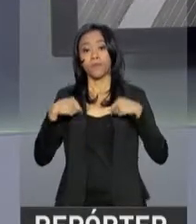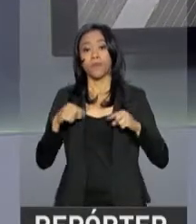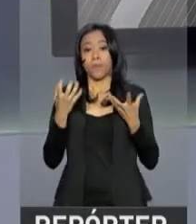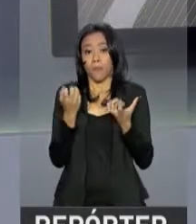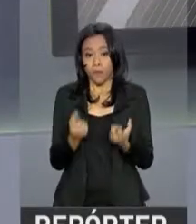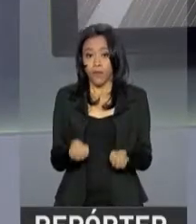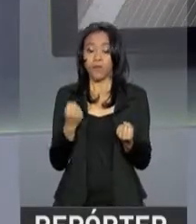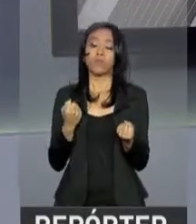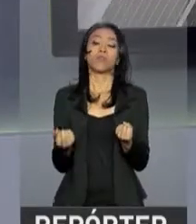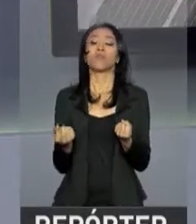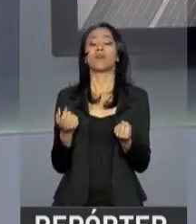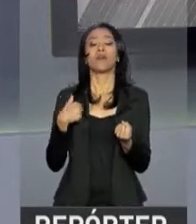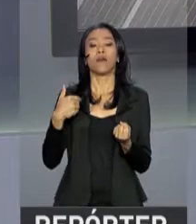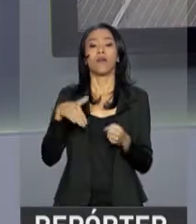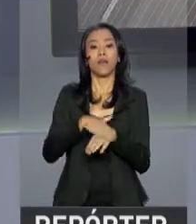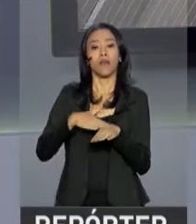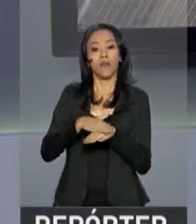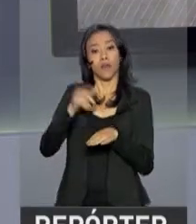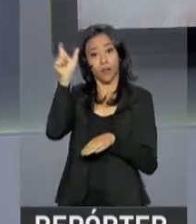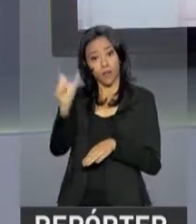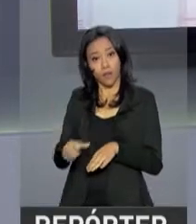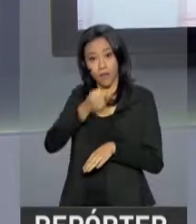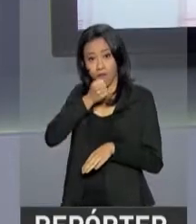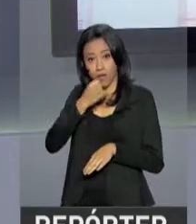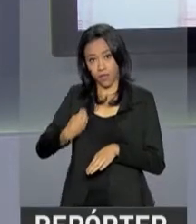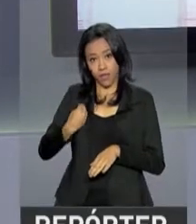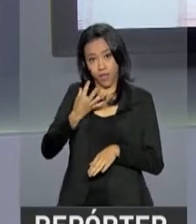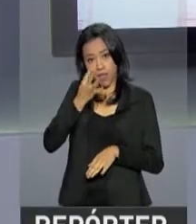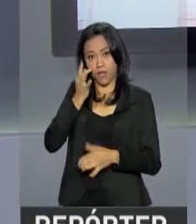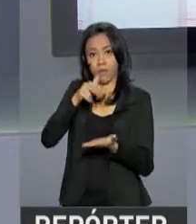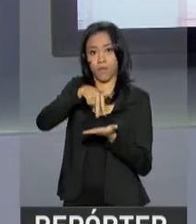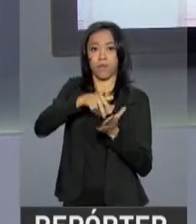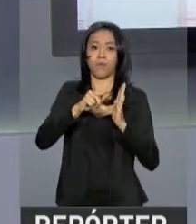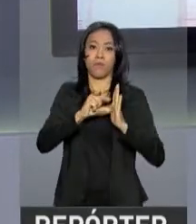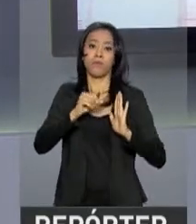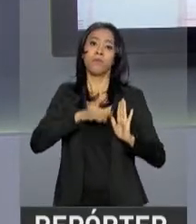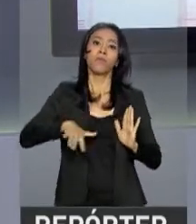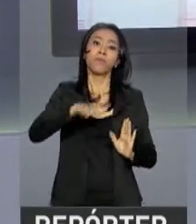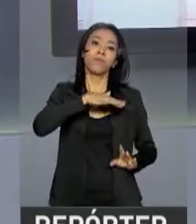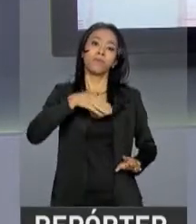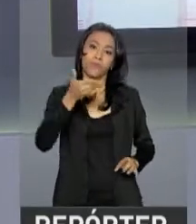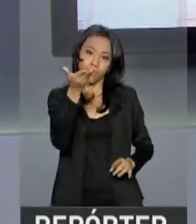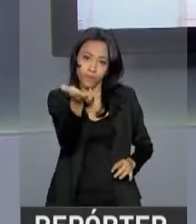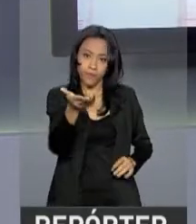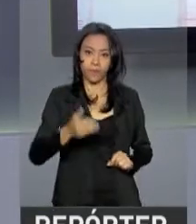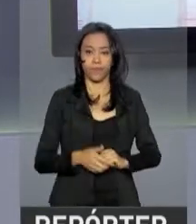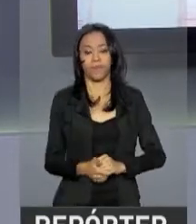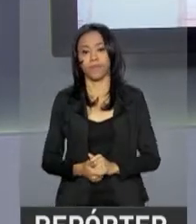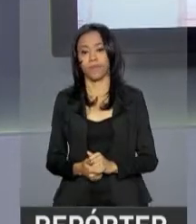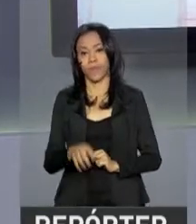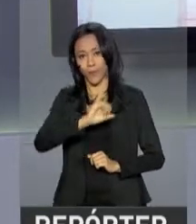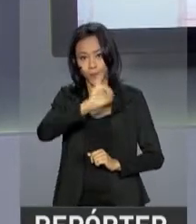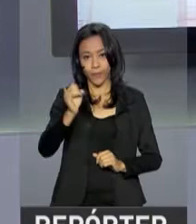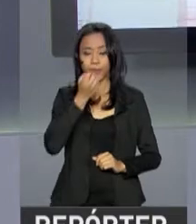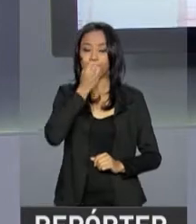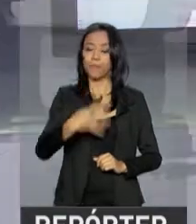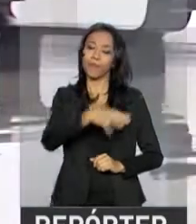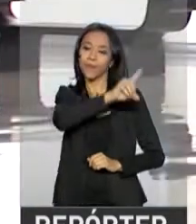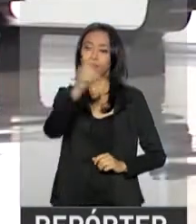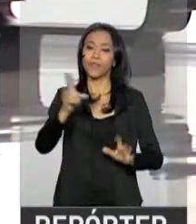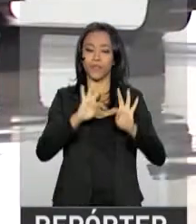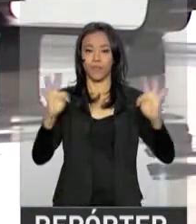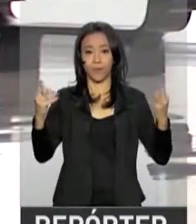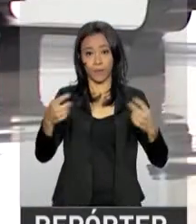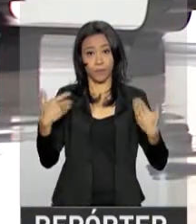voltar a falar com o repórter ney pereira que está no palácio do planalto olá nem é com você já está bom dia a todos os